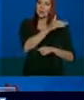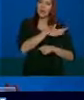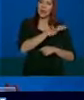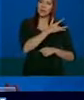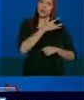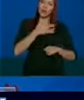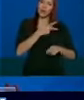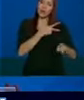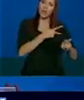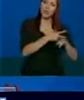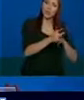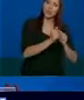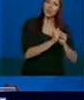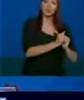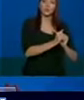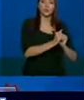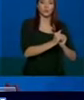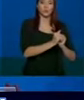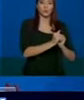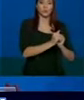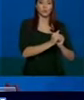saúde juntos.